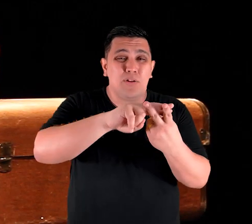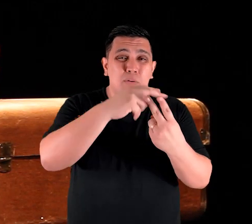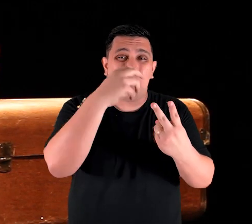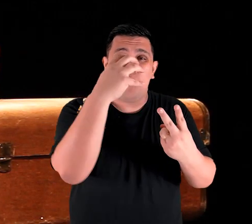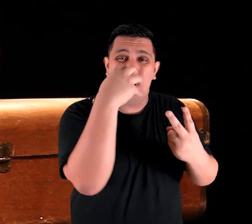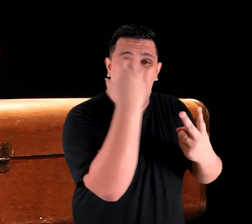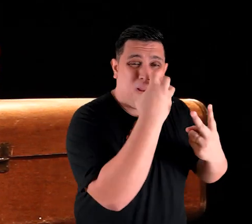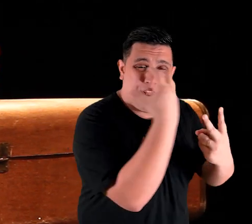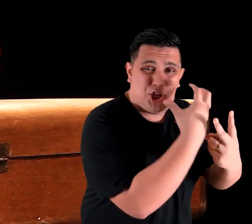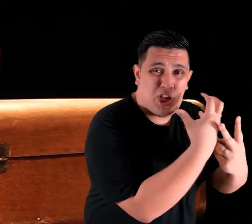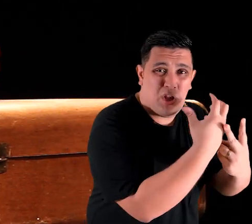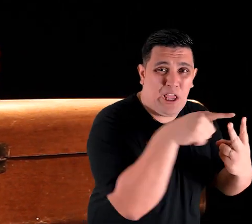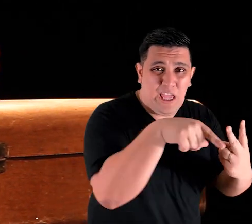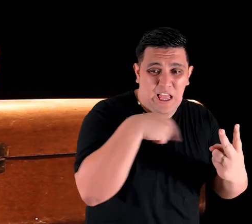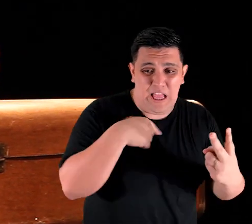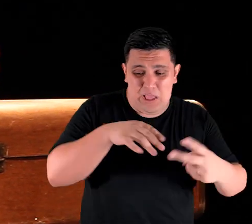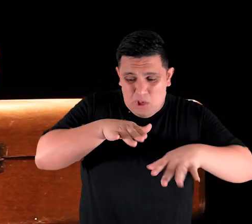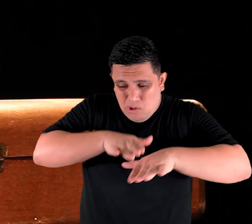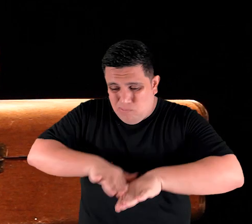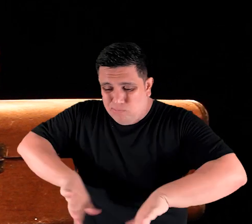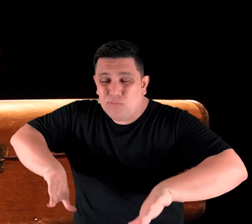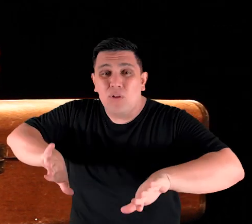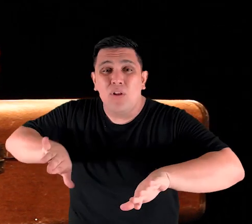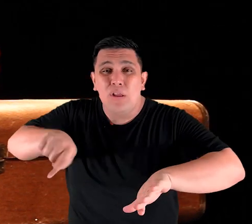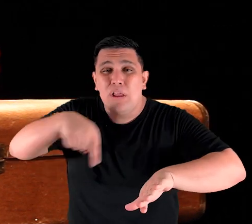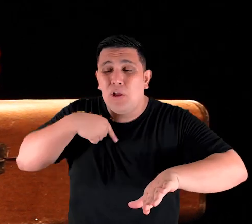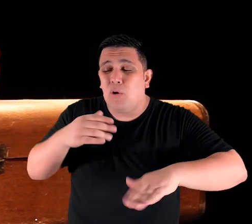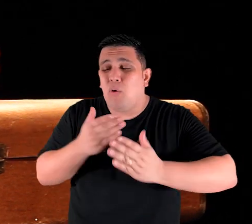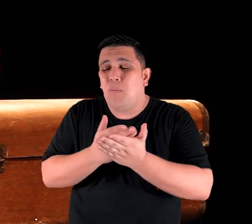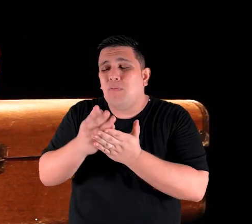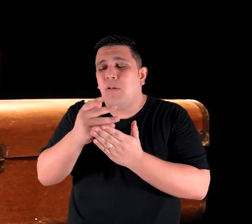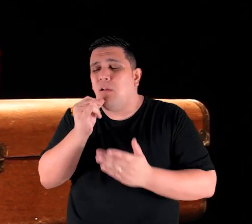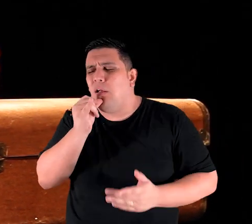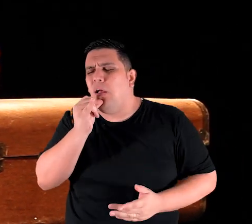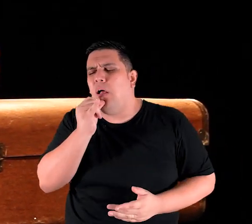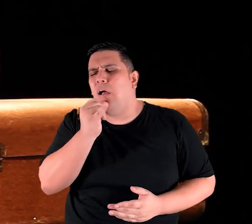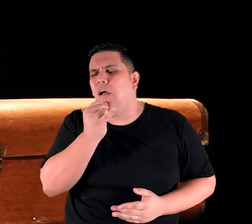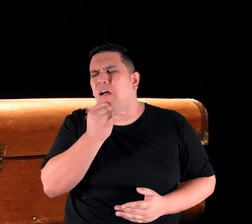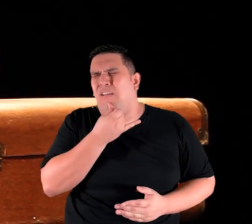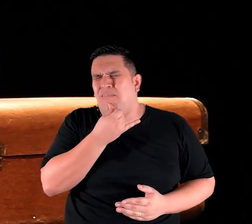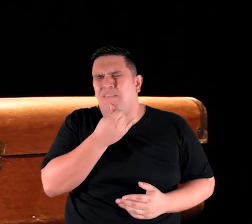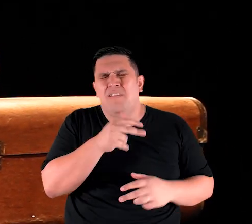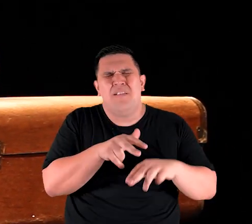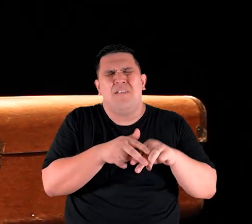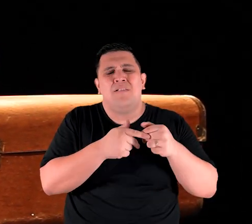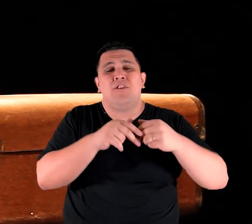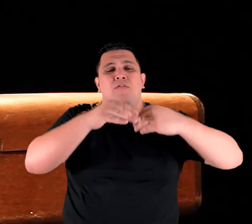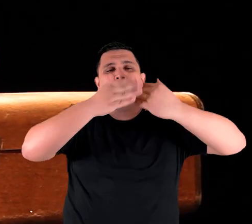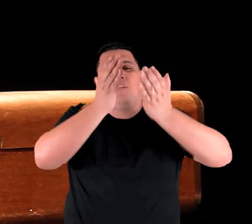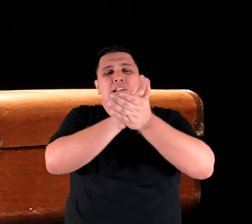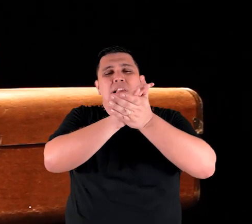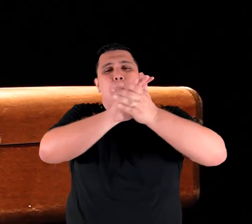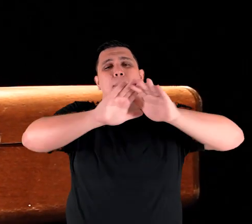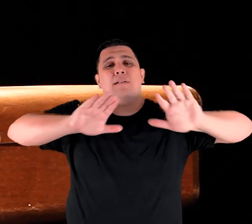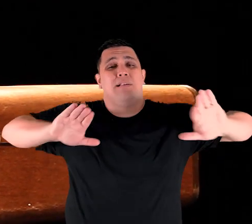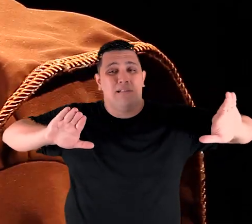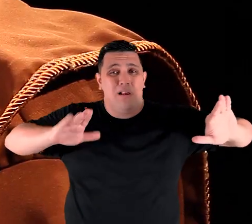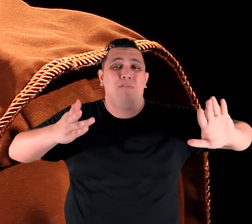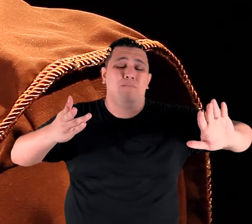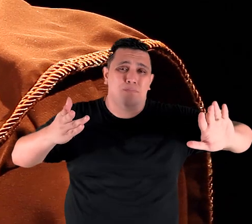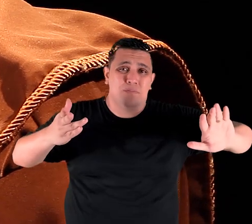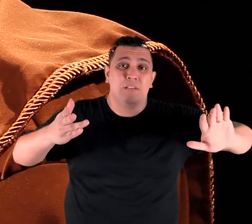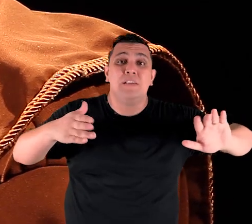e foi jogado no calabouço das lágrimas, chorando uma separação?